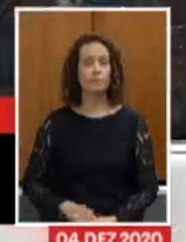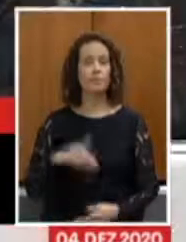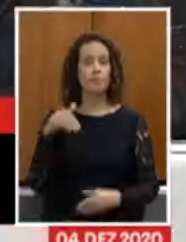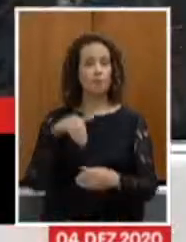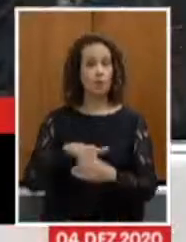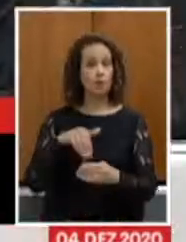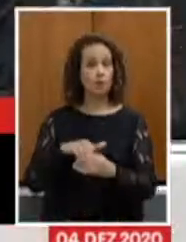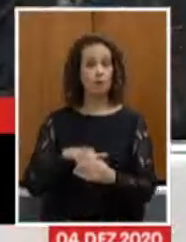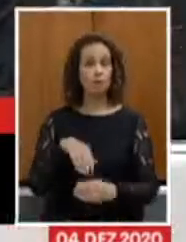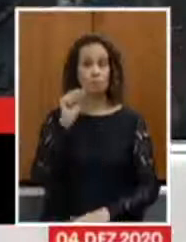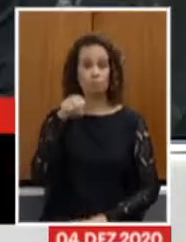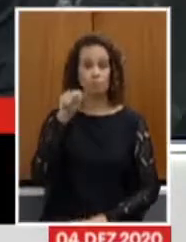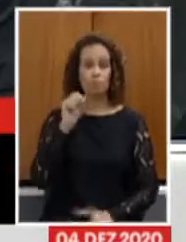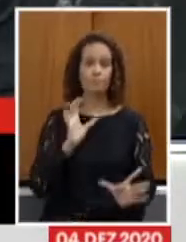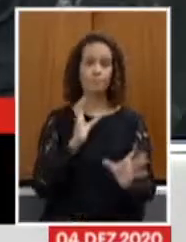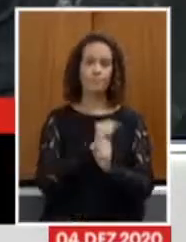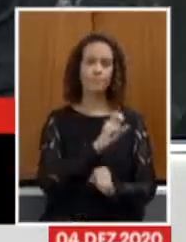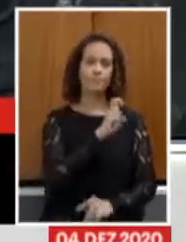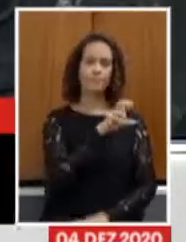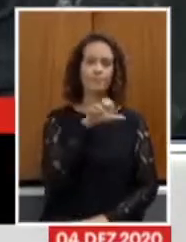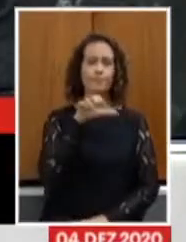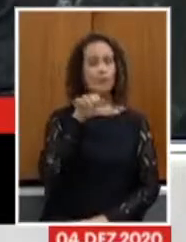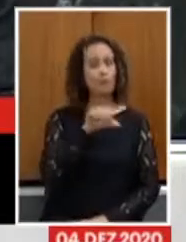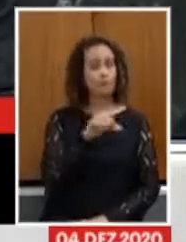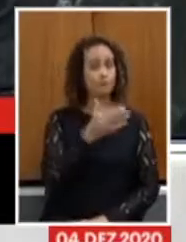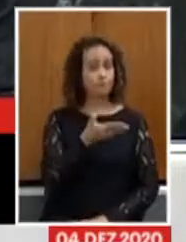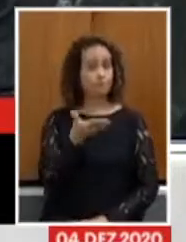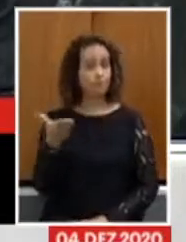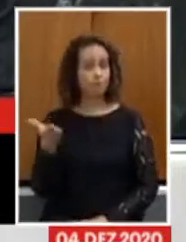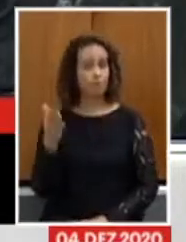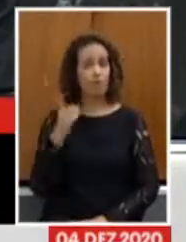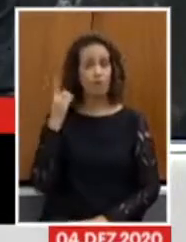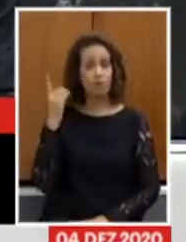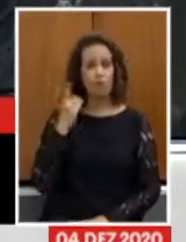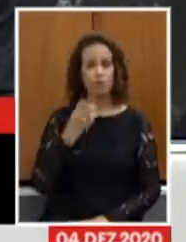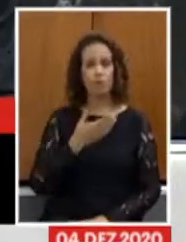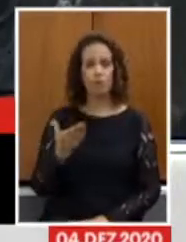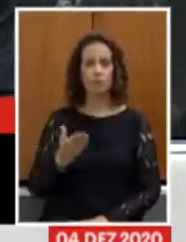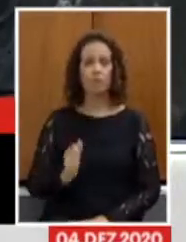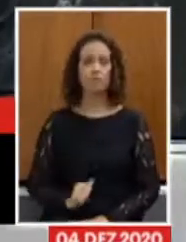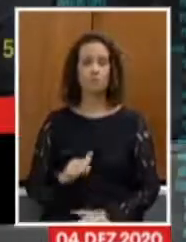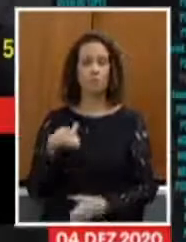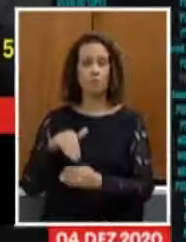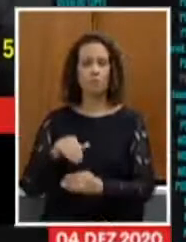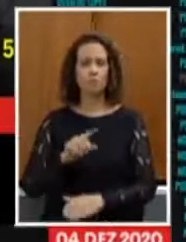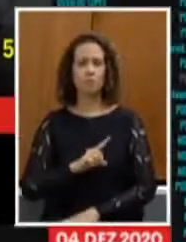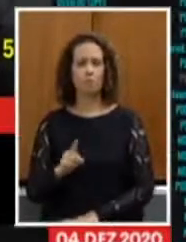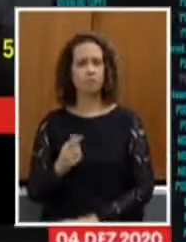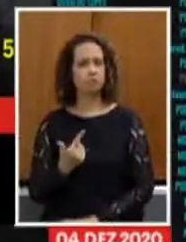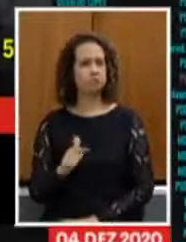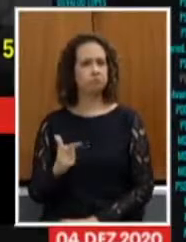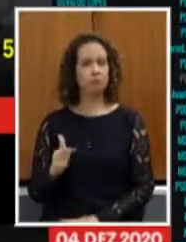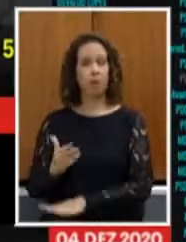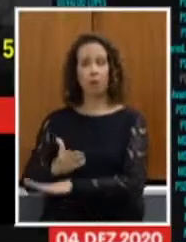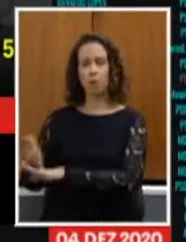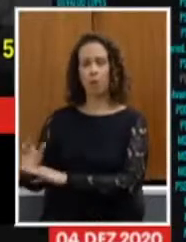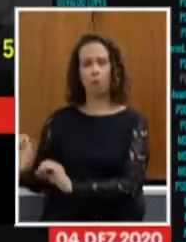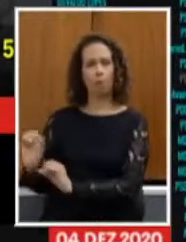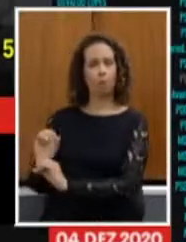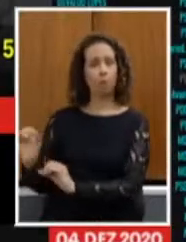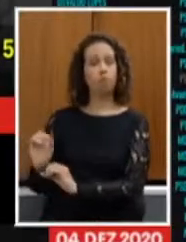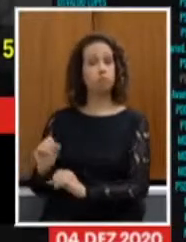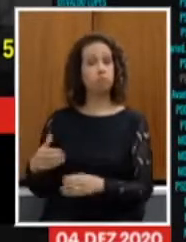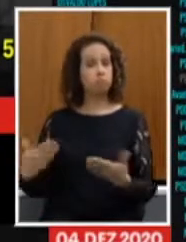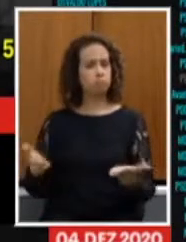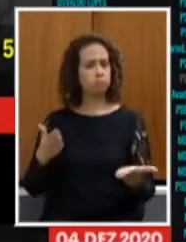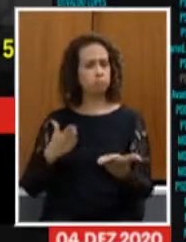Votaram sim 59 senhoras e senhores deputados, não houve voto não nem em branco. Portanto, está aprovado o